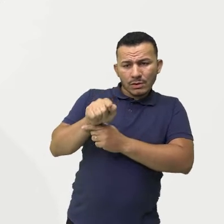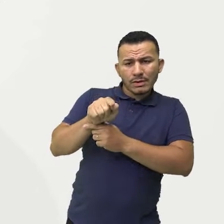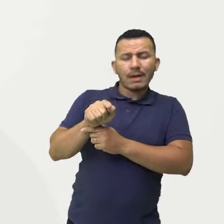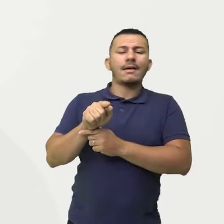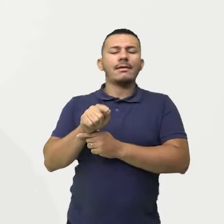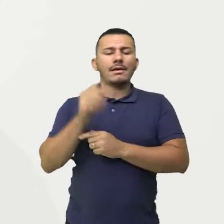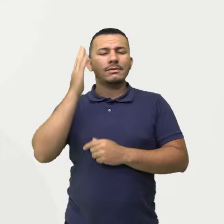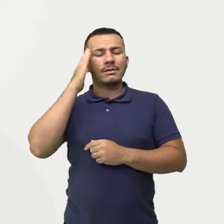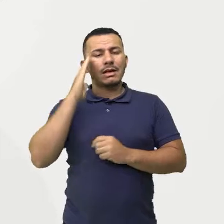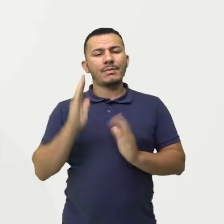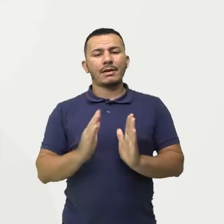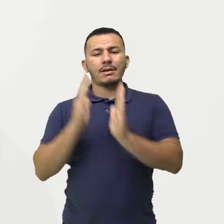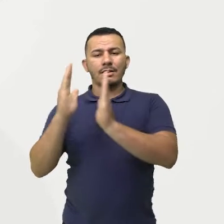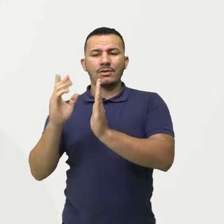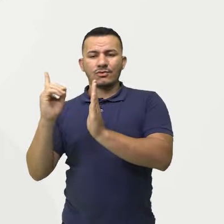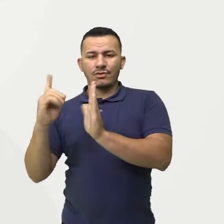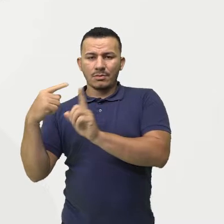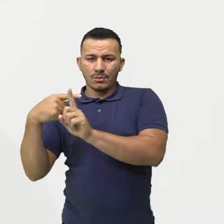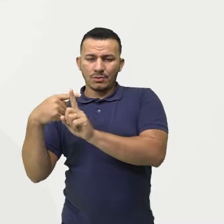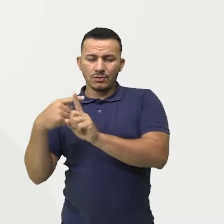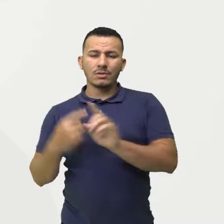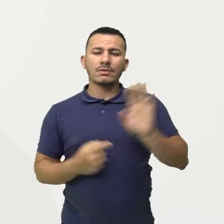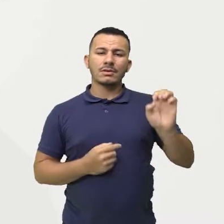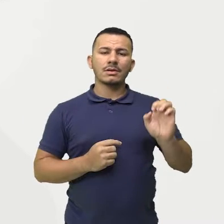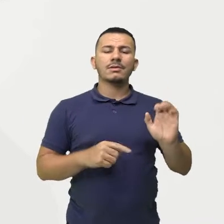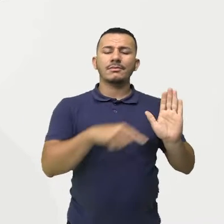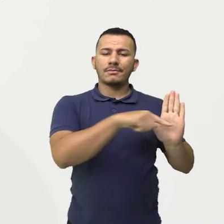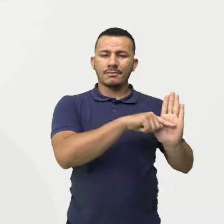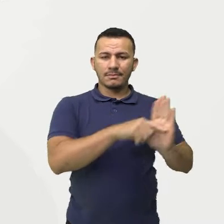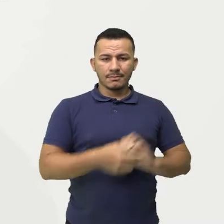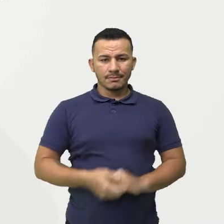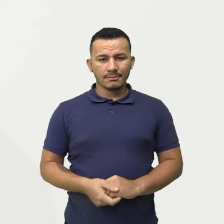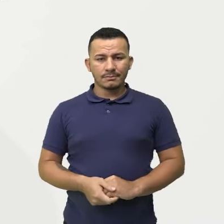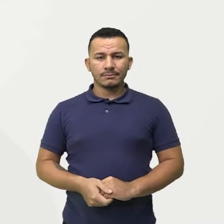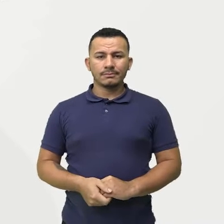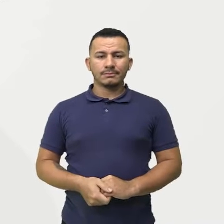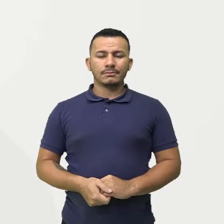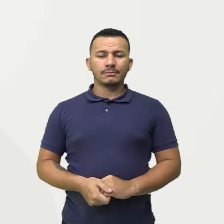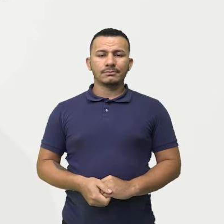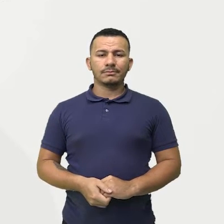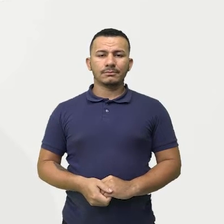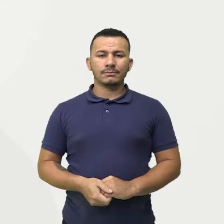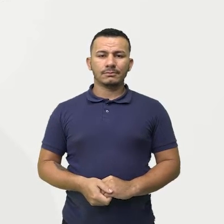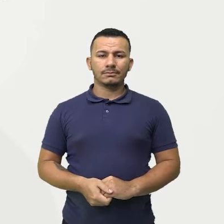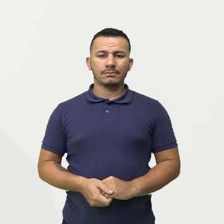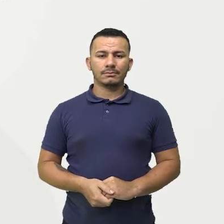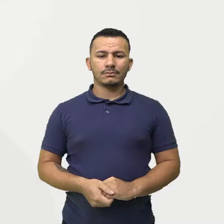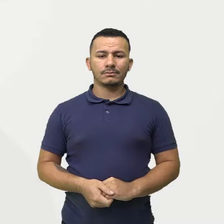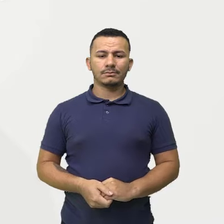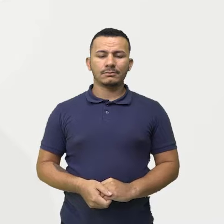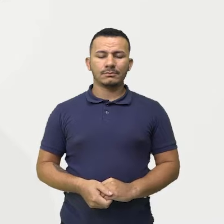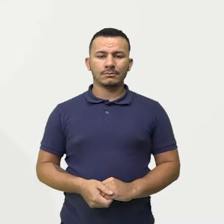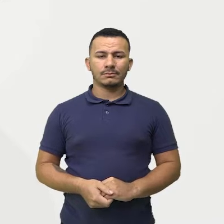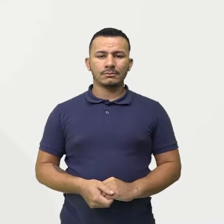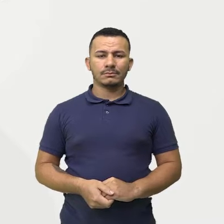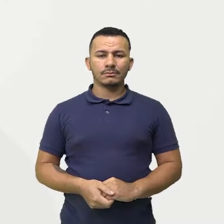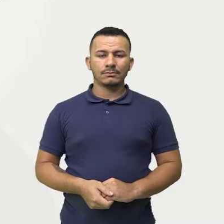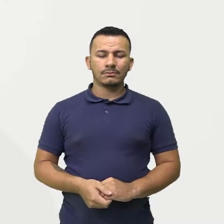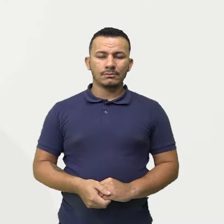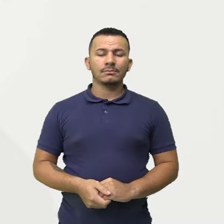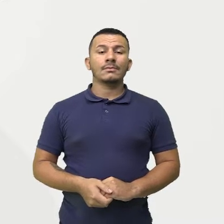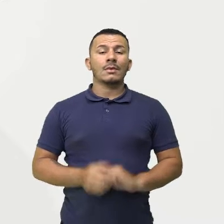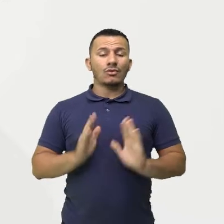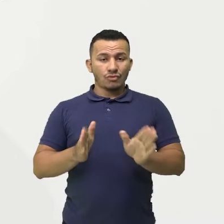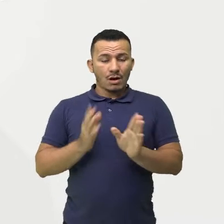que à direita ficarão os números positivos e que à esquerda ficarão os números negativos. Olha. Então, depois que